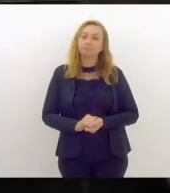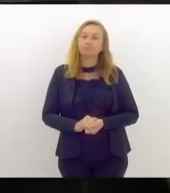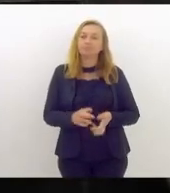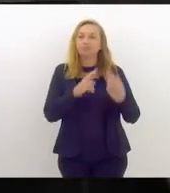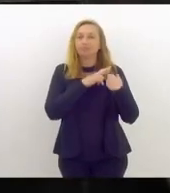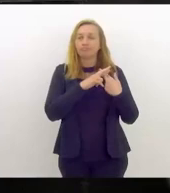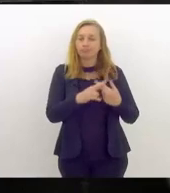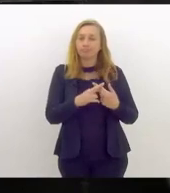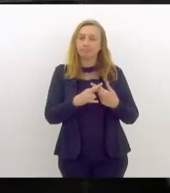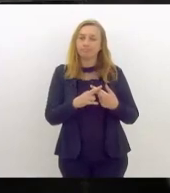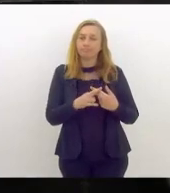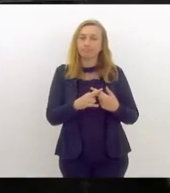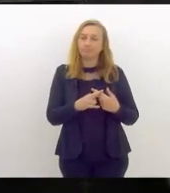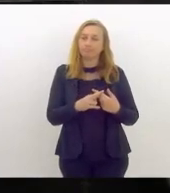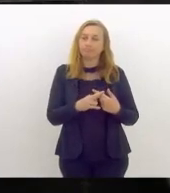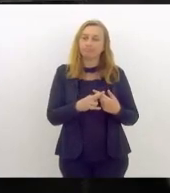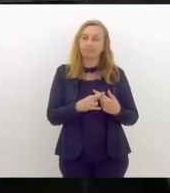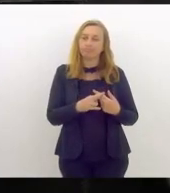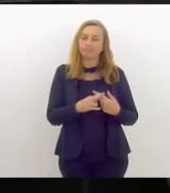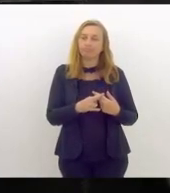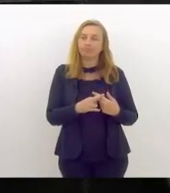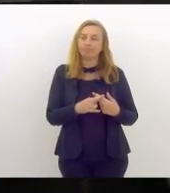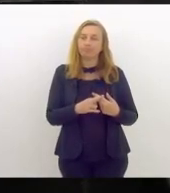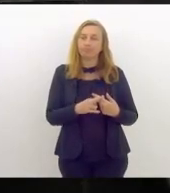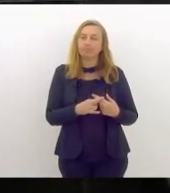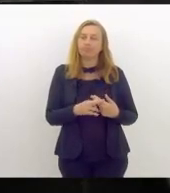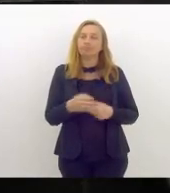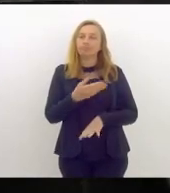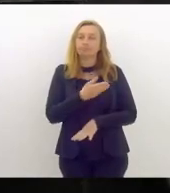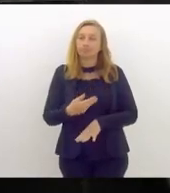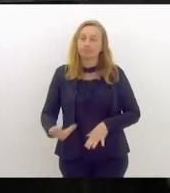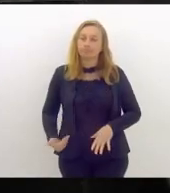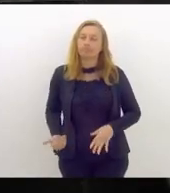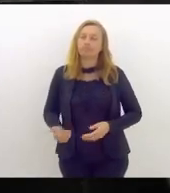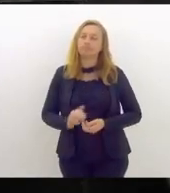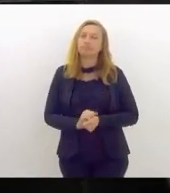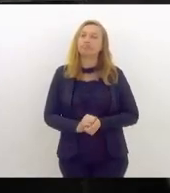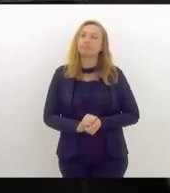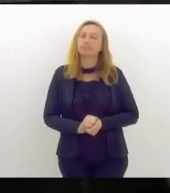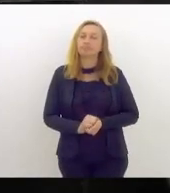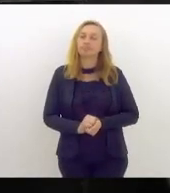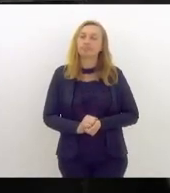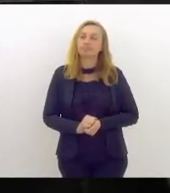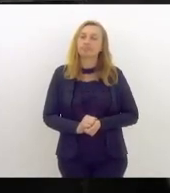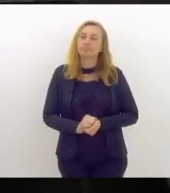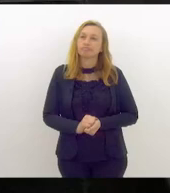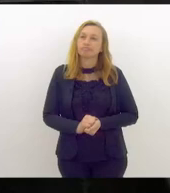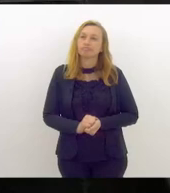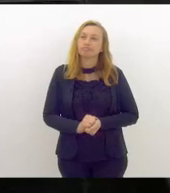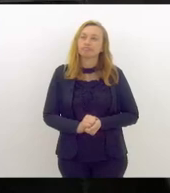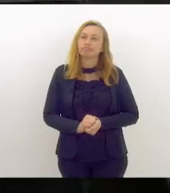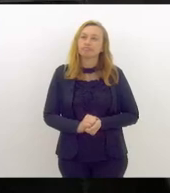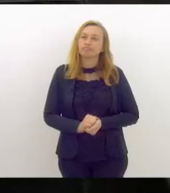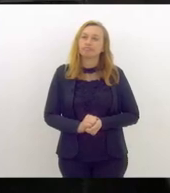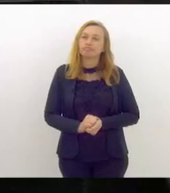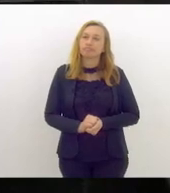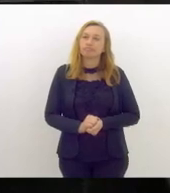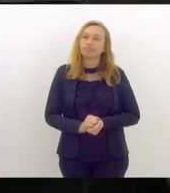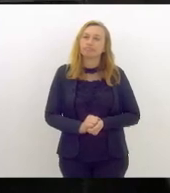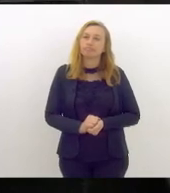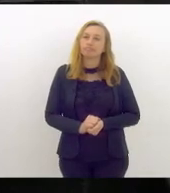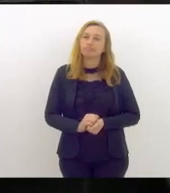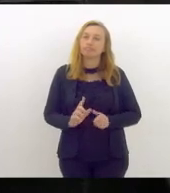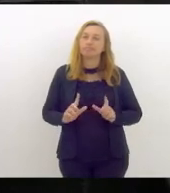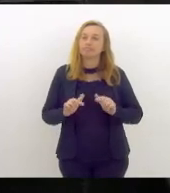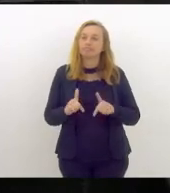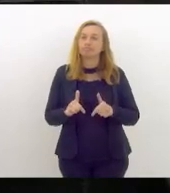responsabilidade, da irresponsabilidade desse governo, melhor dizendo, em tomar uma medida